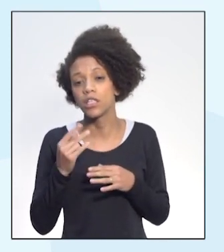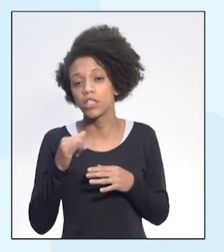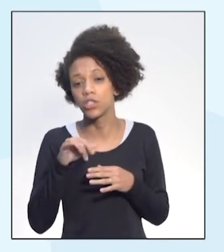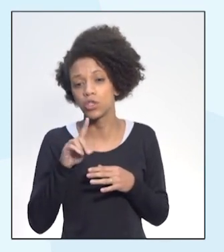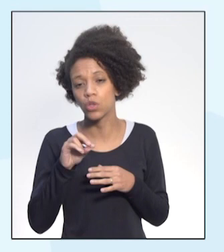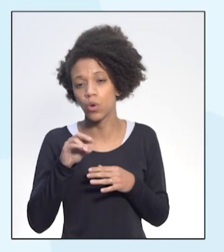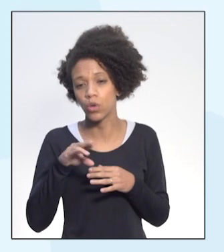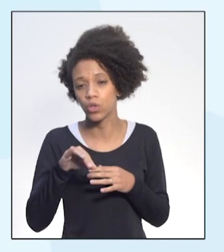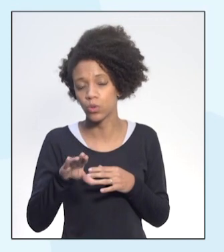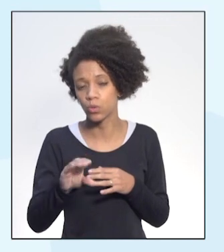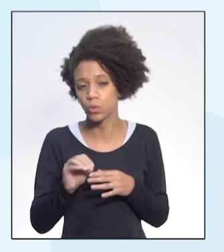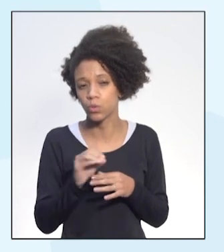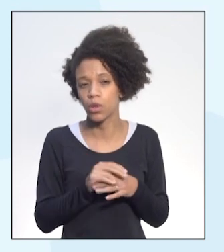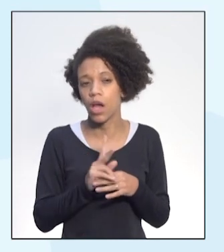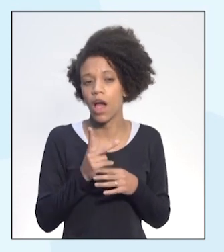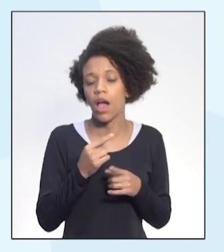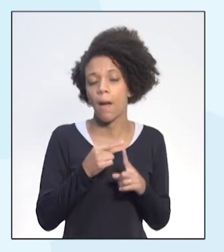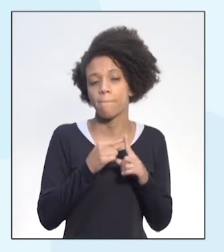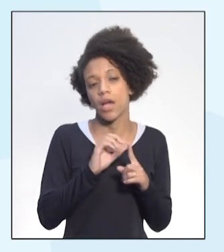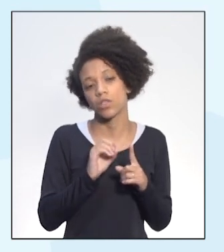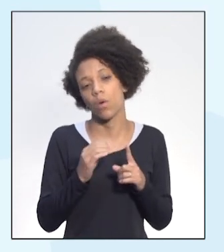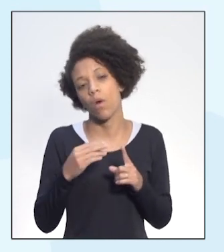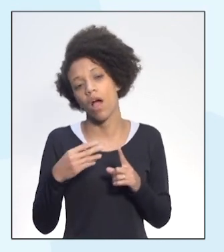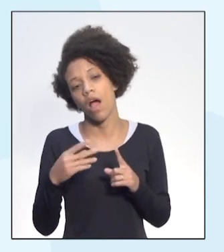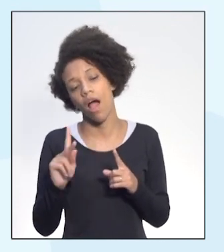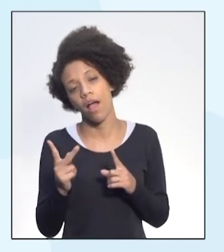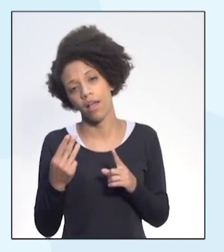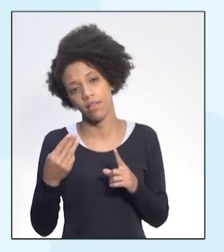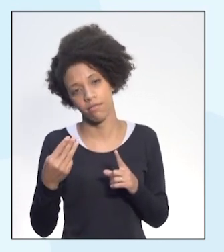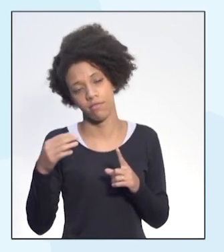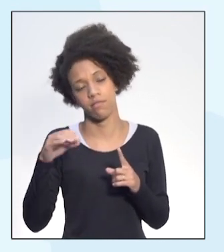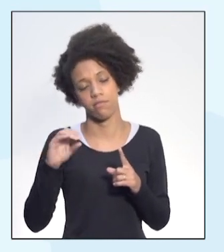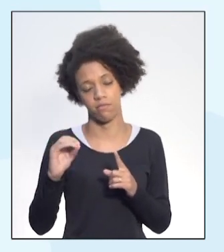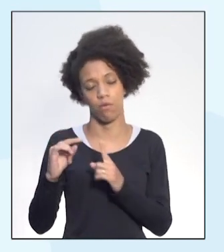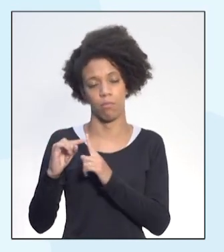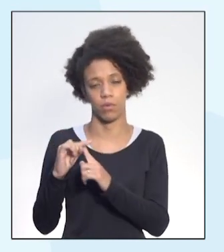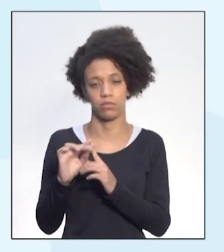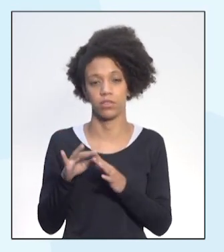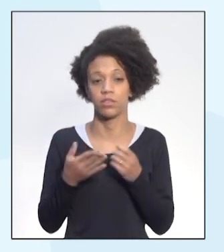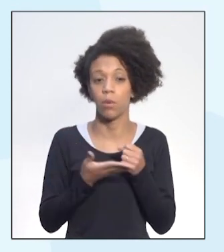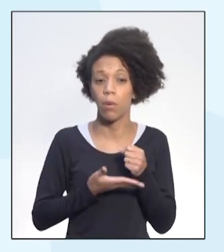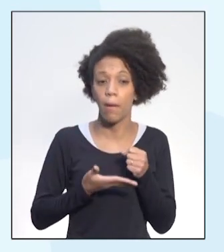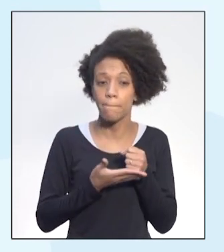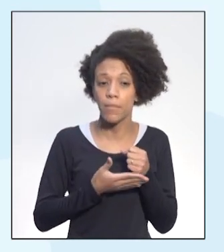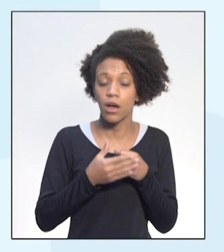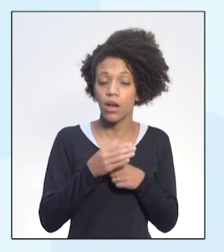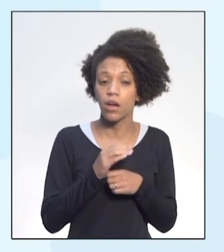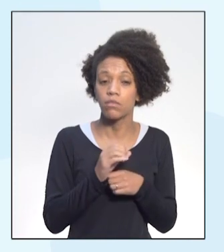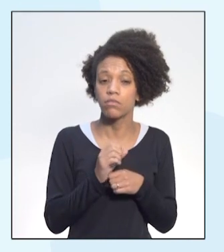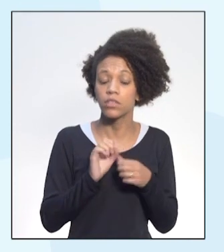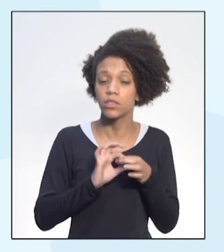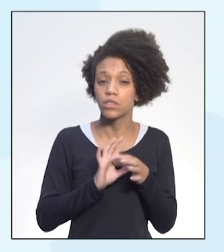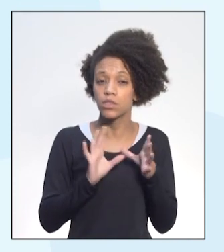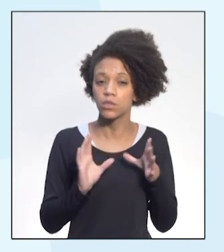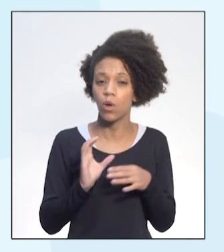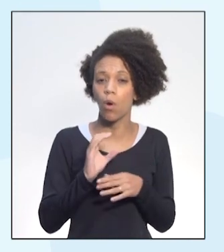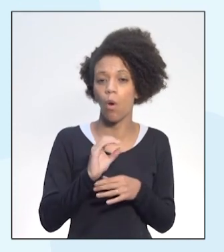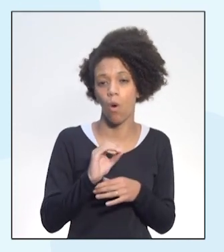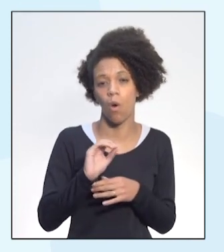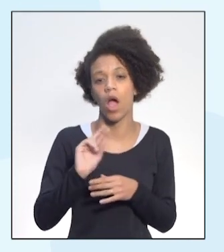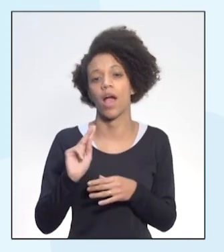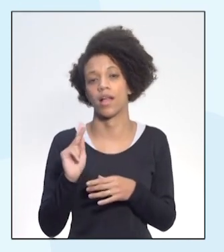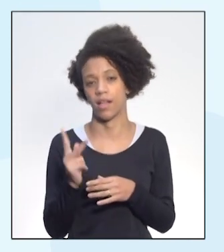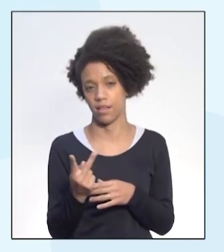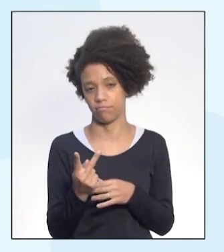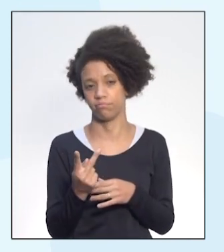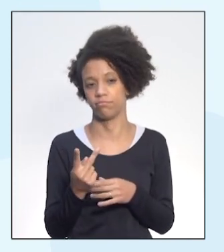H+ ou H3O+. E bases são compostos que em meio aquoso libera íons hidroxilas, que